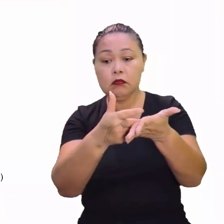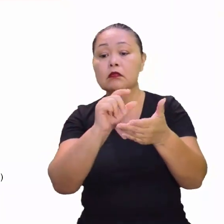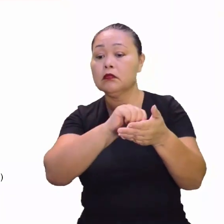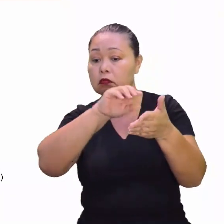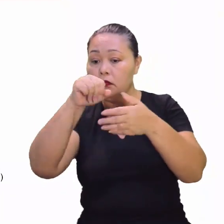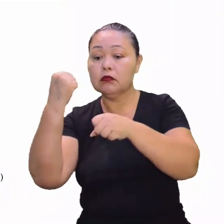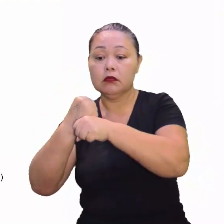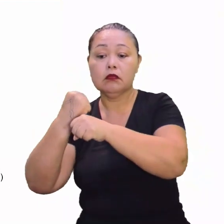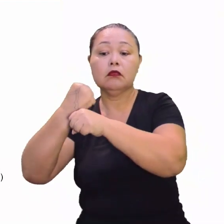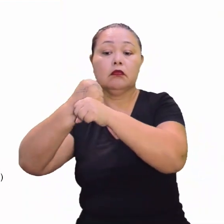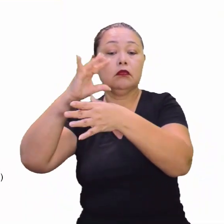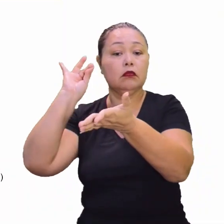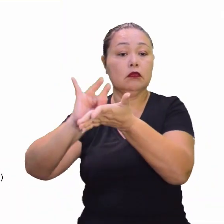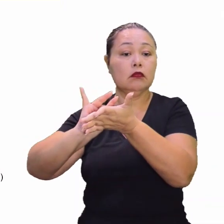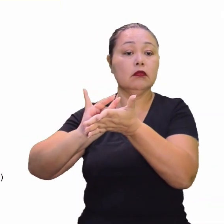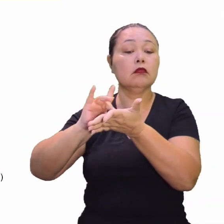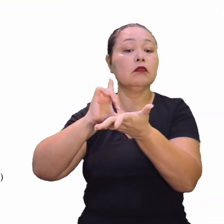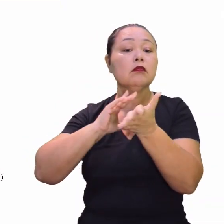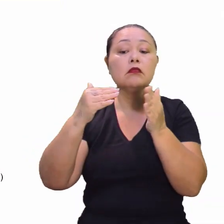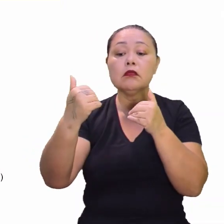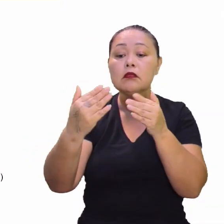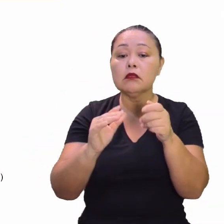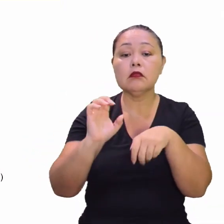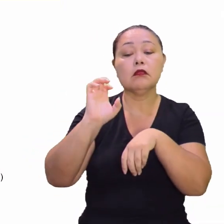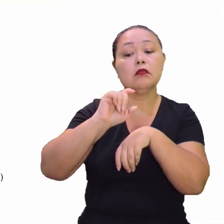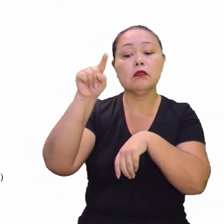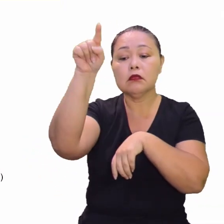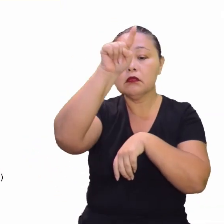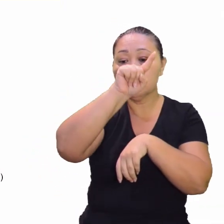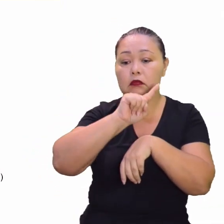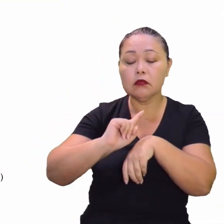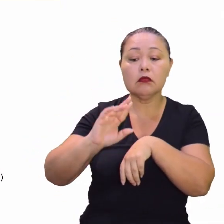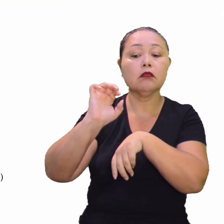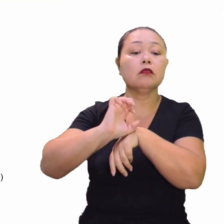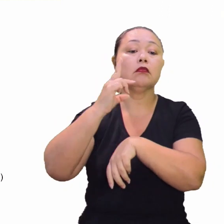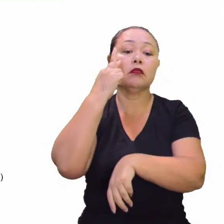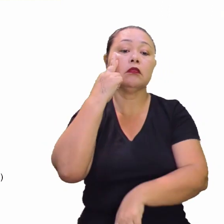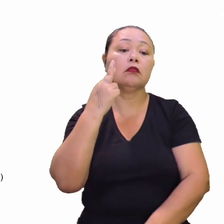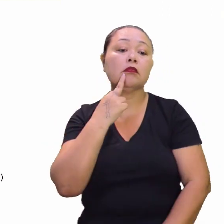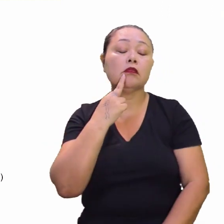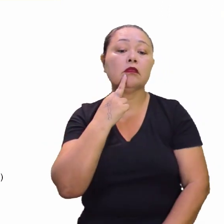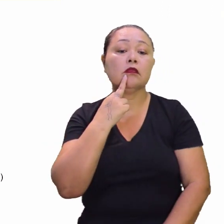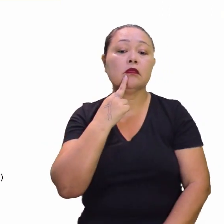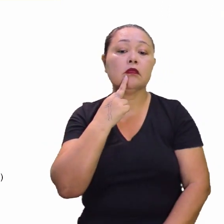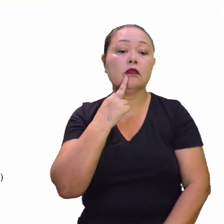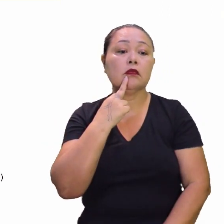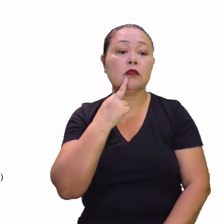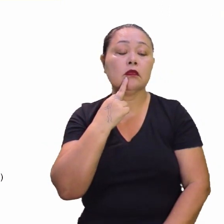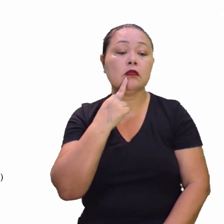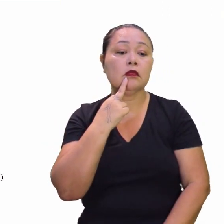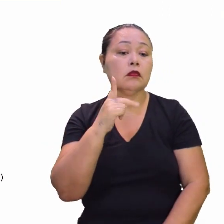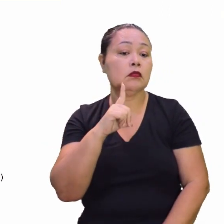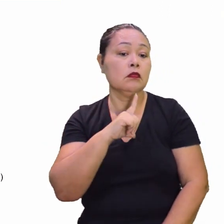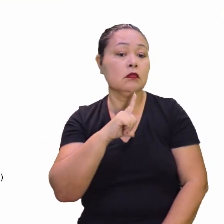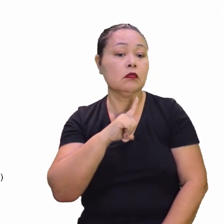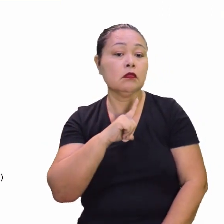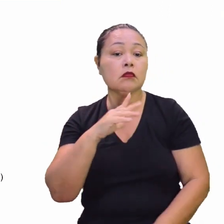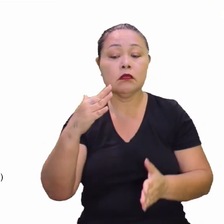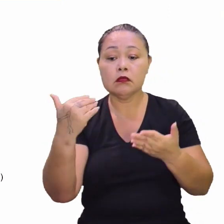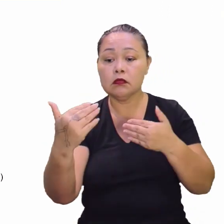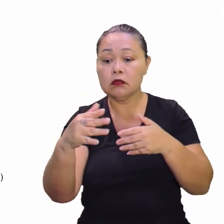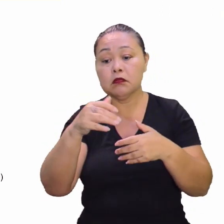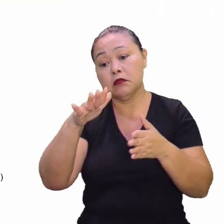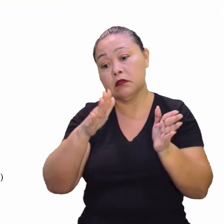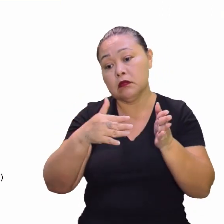bem. E temos mini usinas no estado de Rondônia. Elas são consideradas